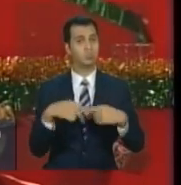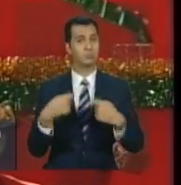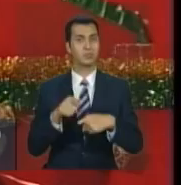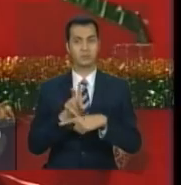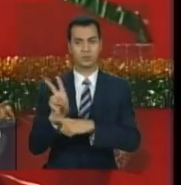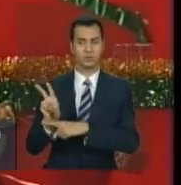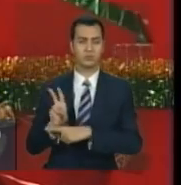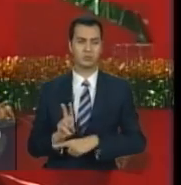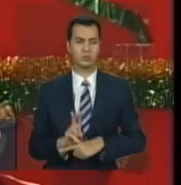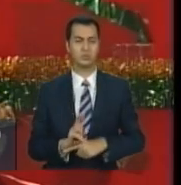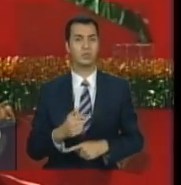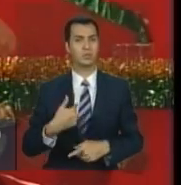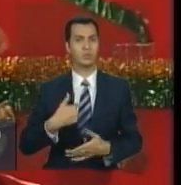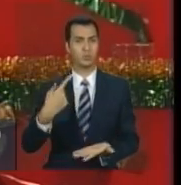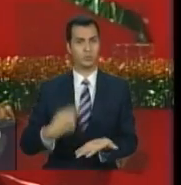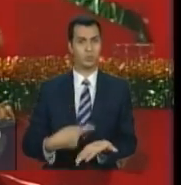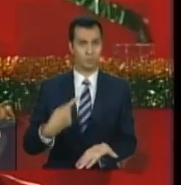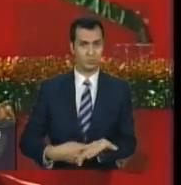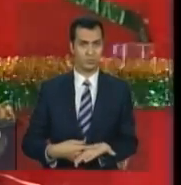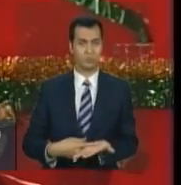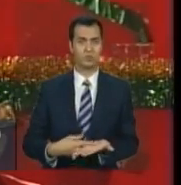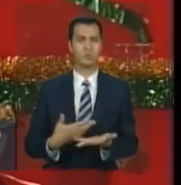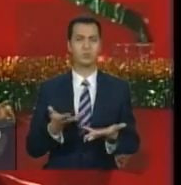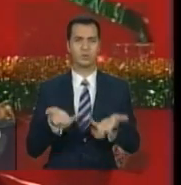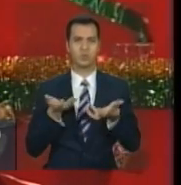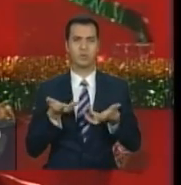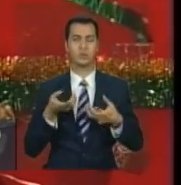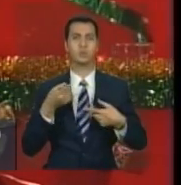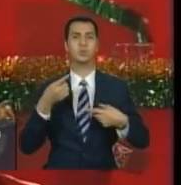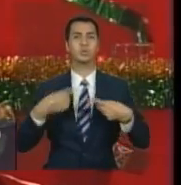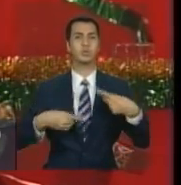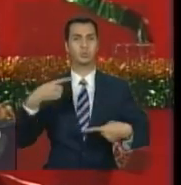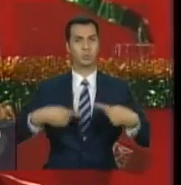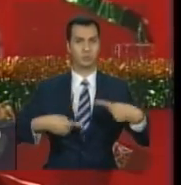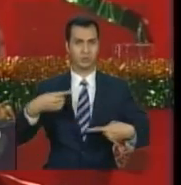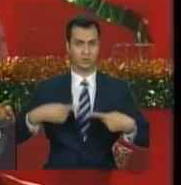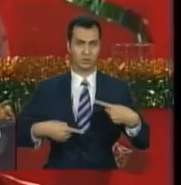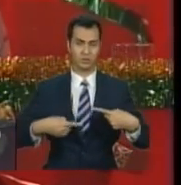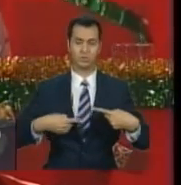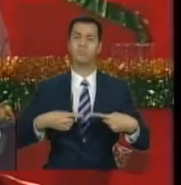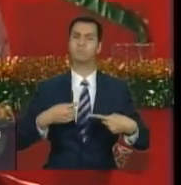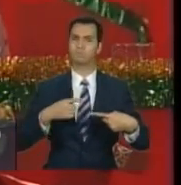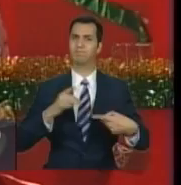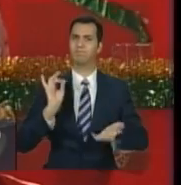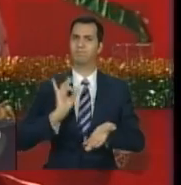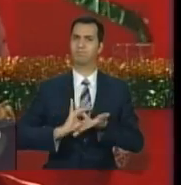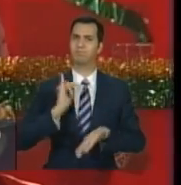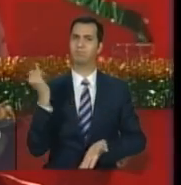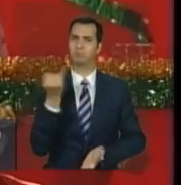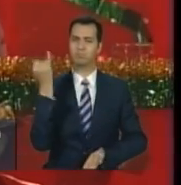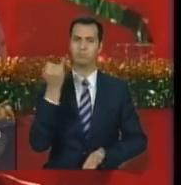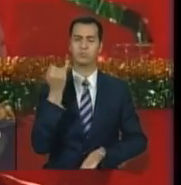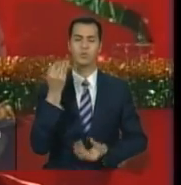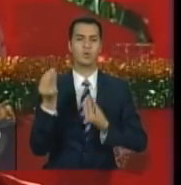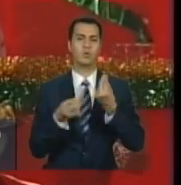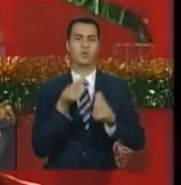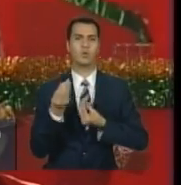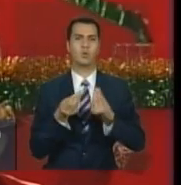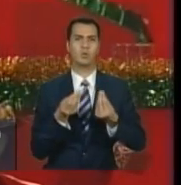me comprometo aqui a fazer uma discussão muito séria a respeito dessa questão da